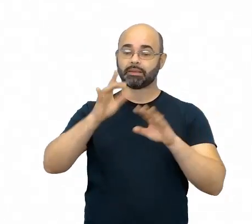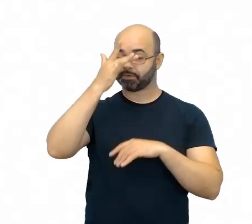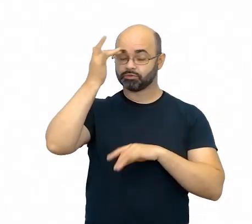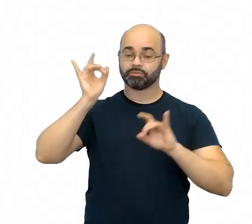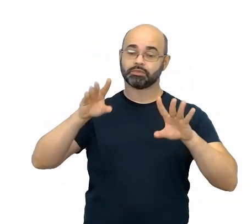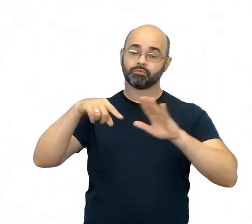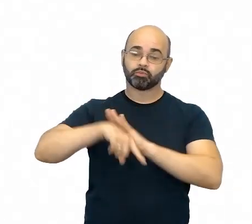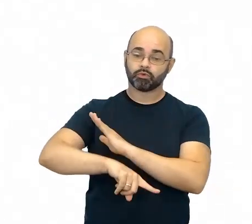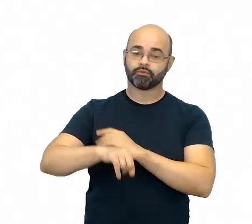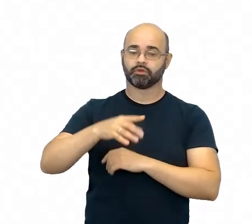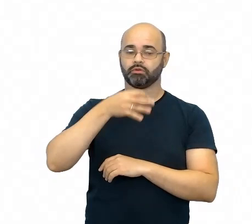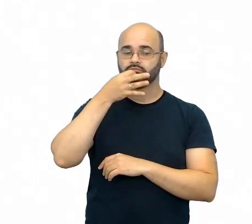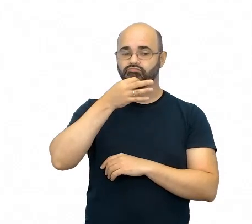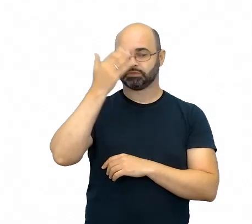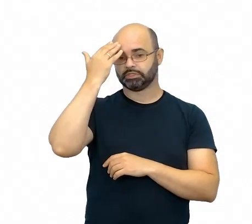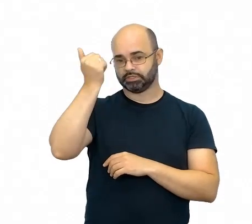ouvidos.